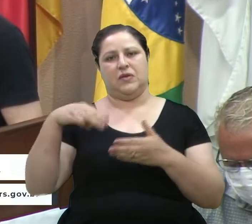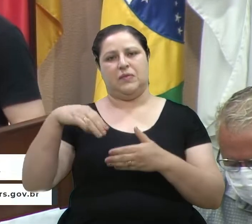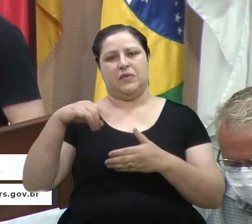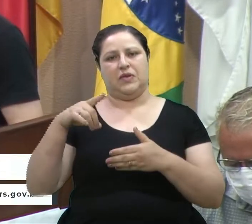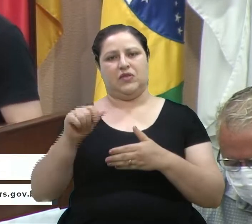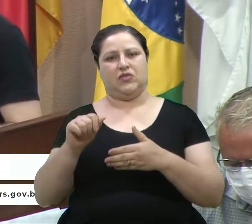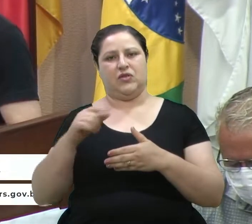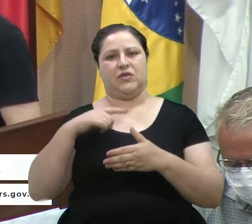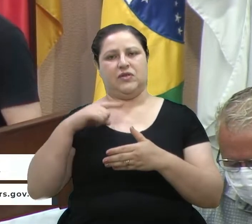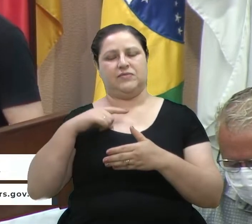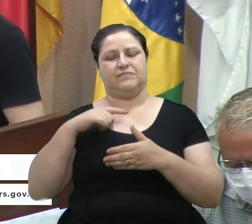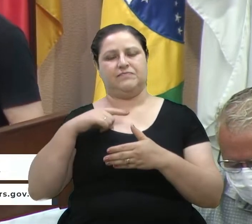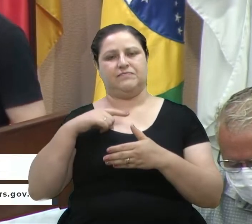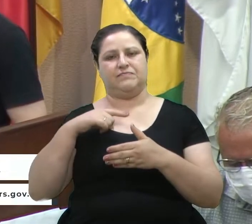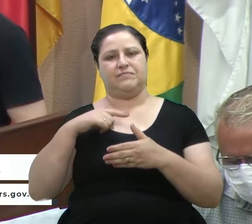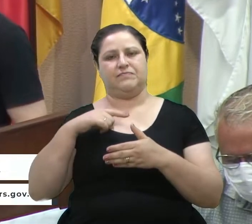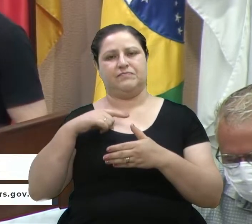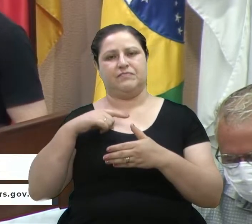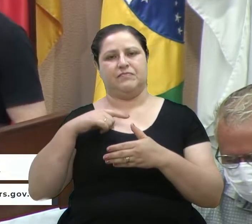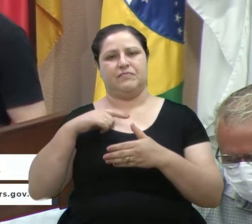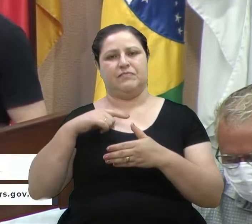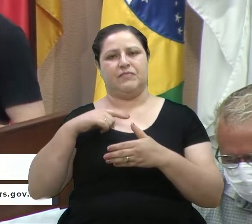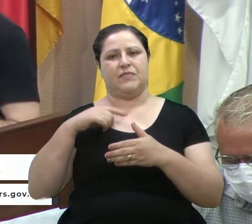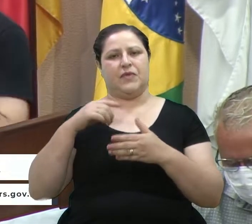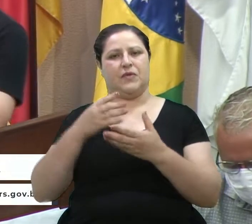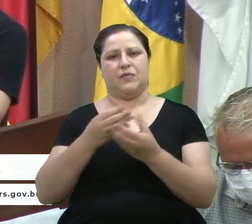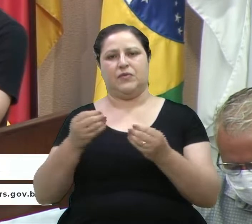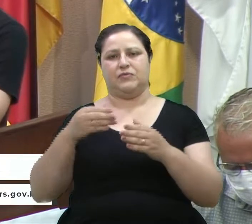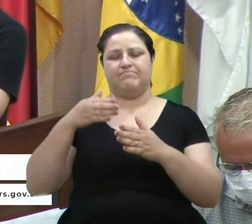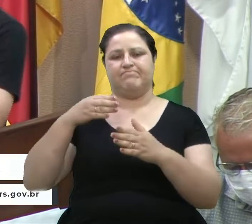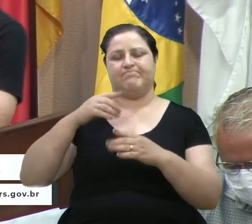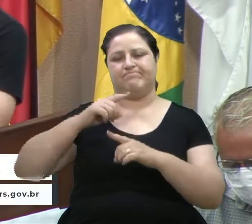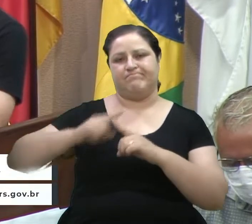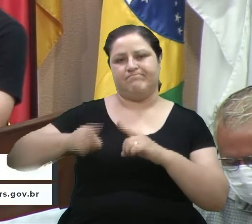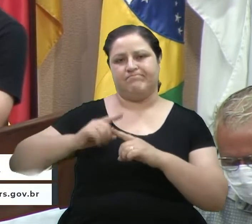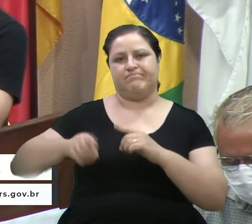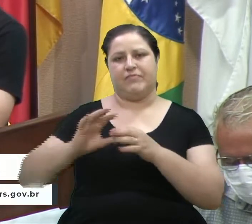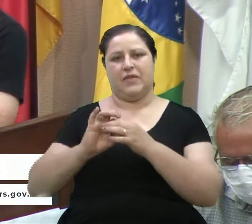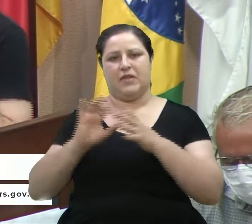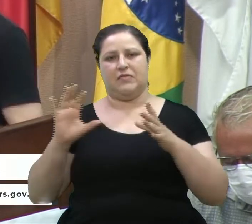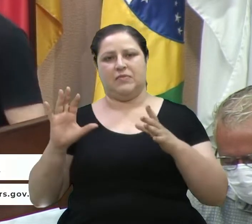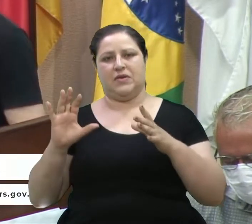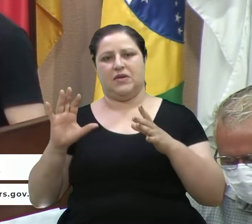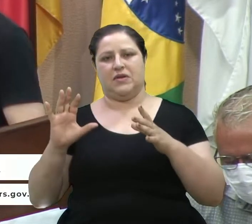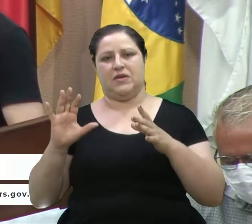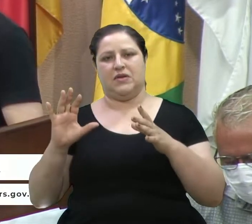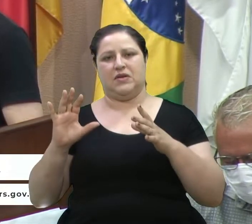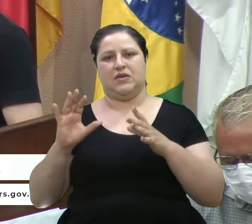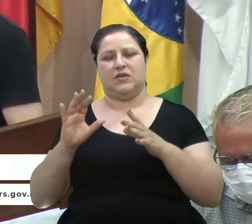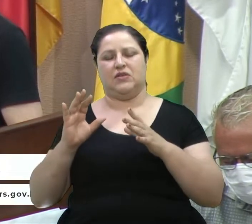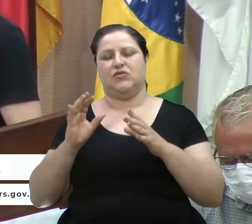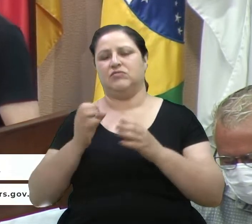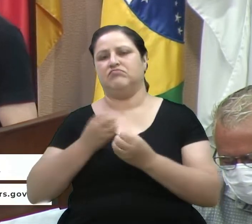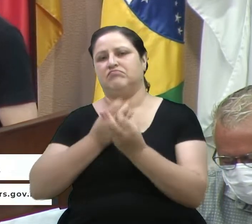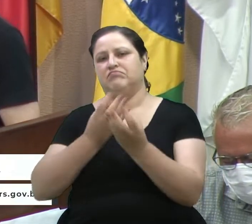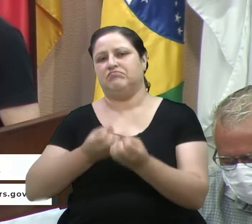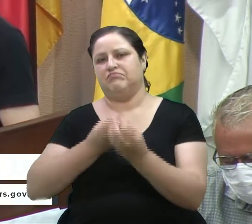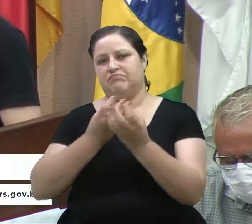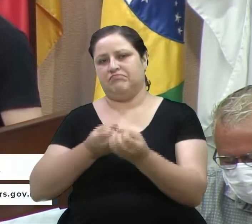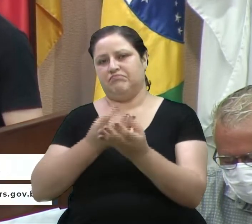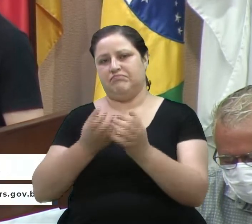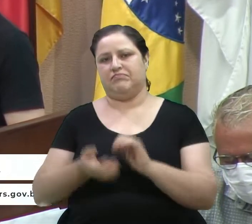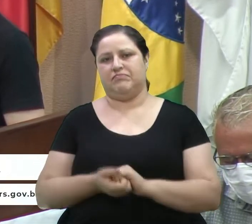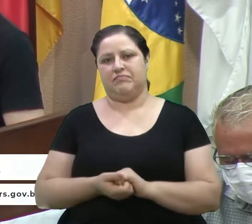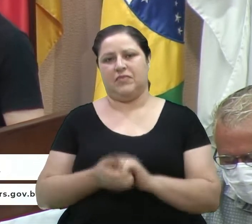porque, ultimamente, a gente está sendo cerceado cada vez mais a liberdade de expressão aqui. Eu quero,